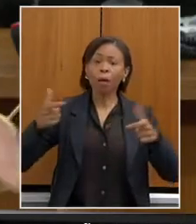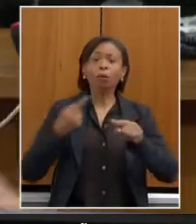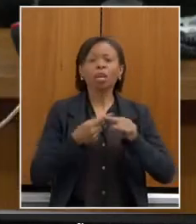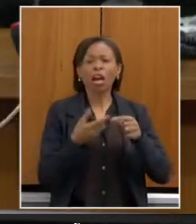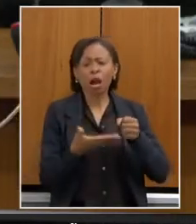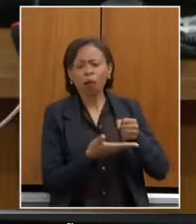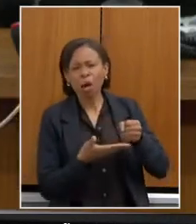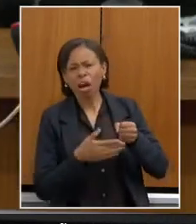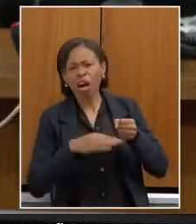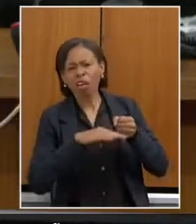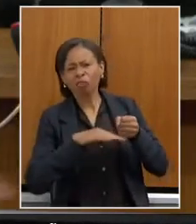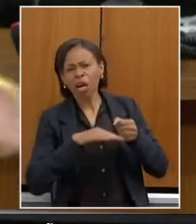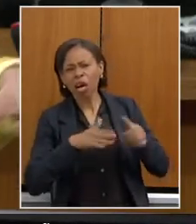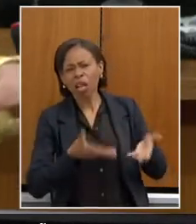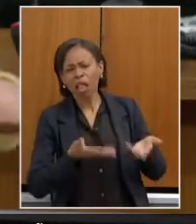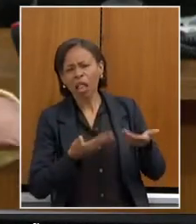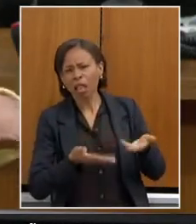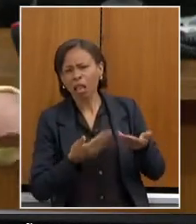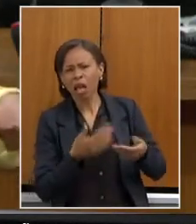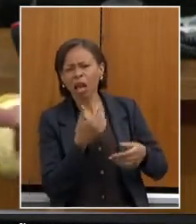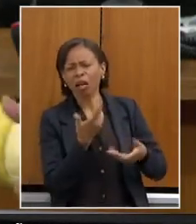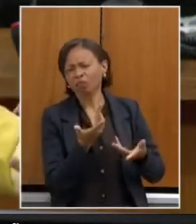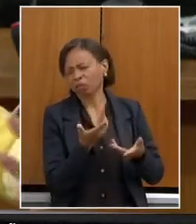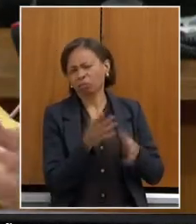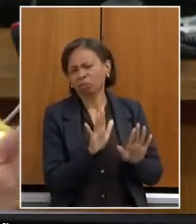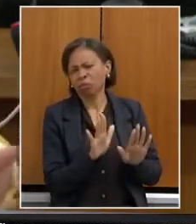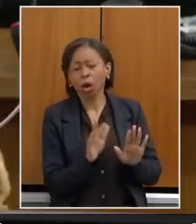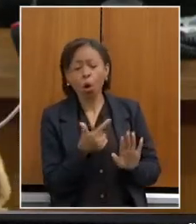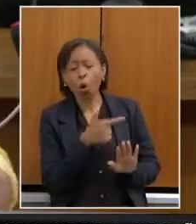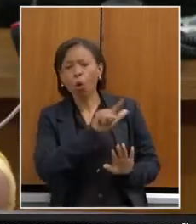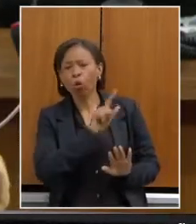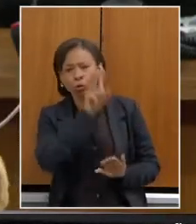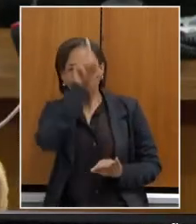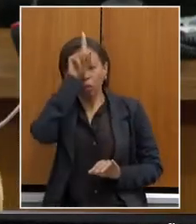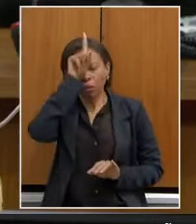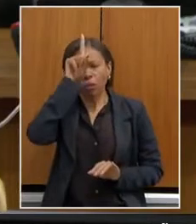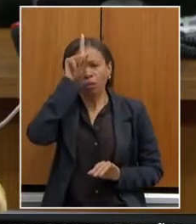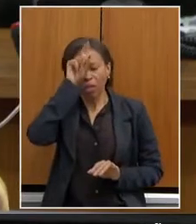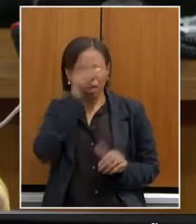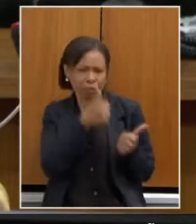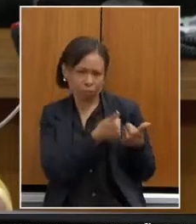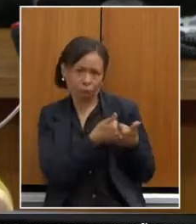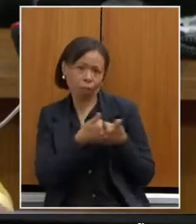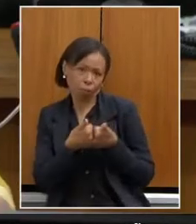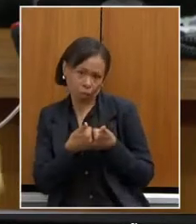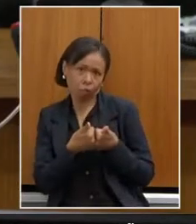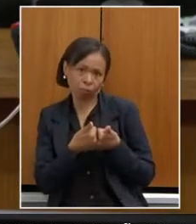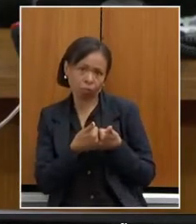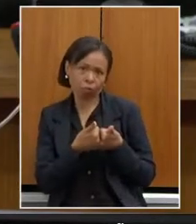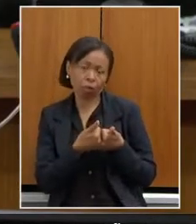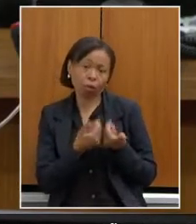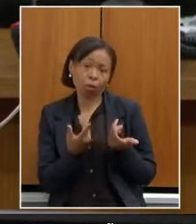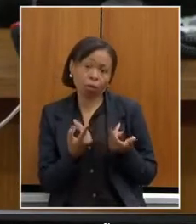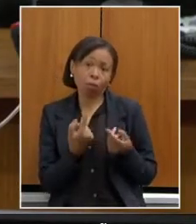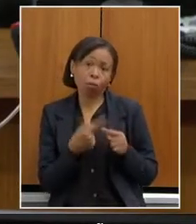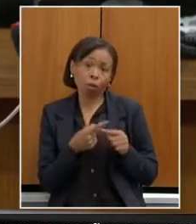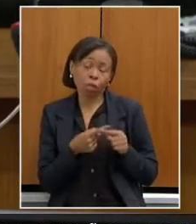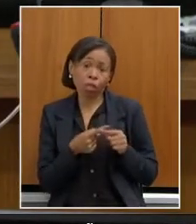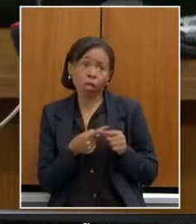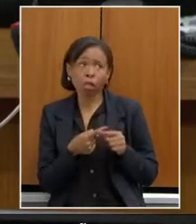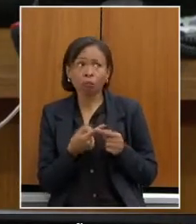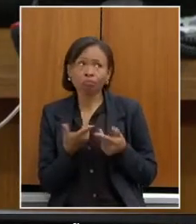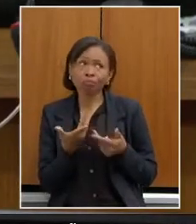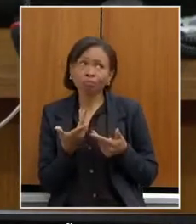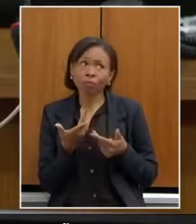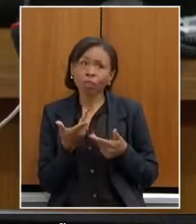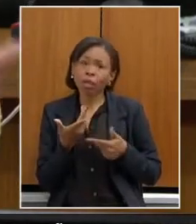pelos hospitais próximos de forma que não seja inconveniente para o paciente mas